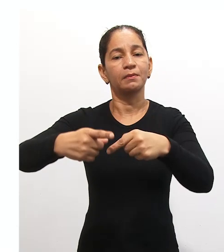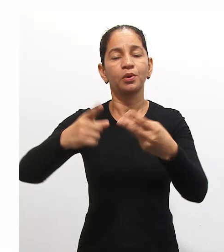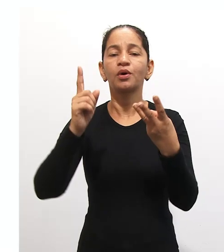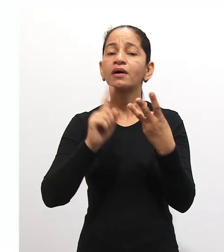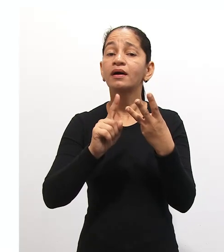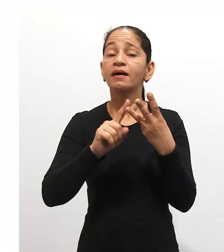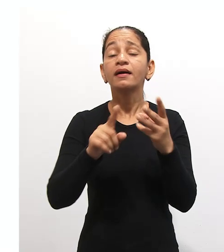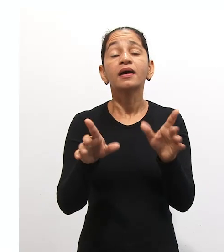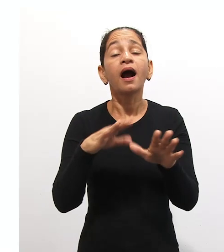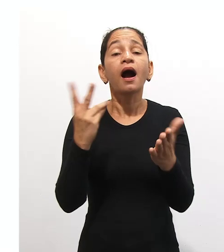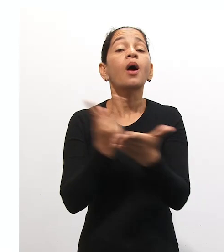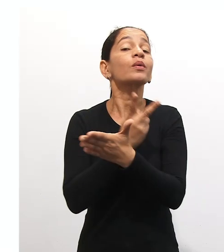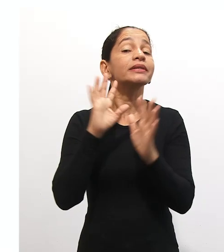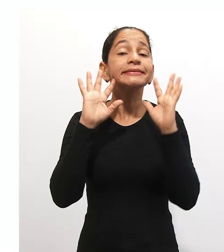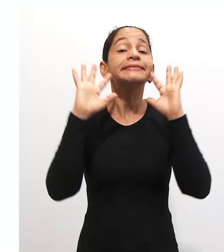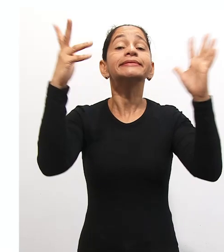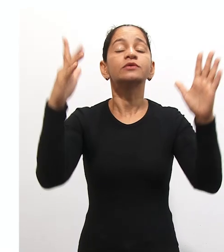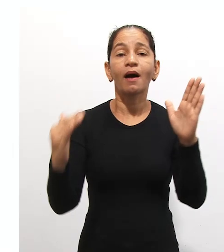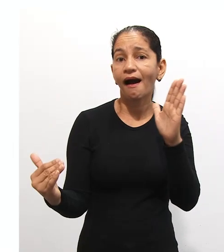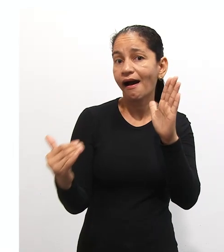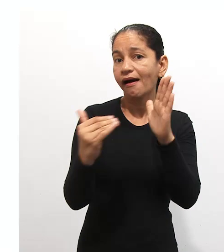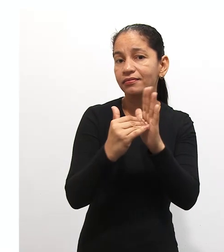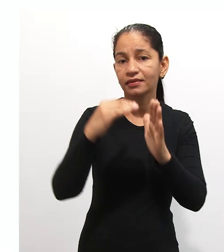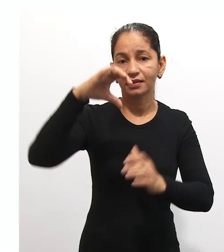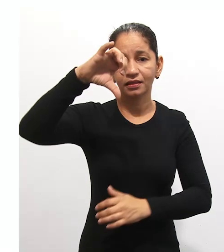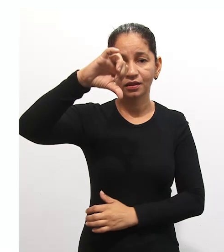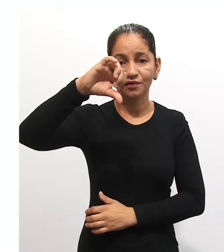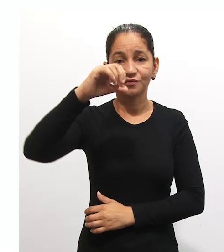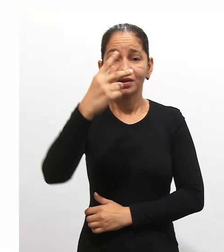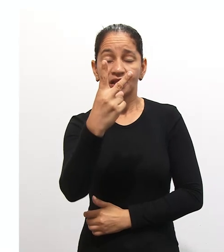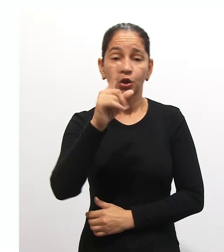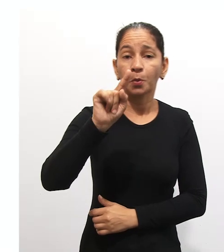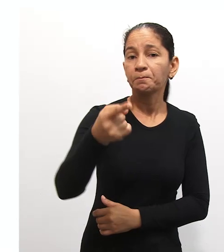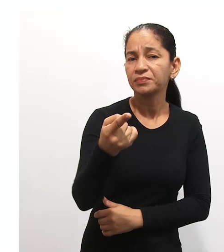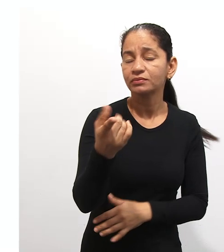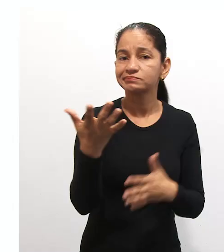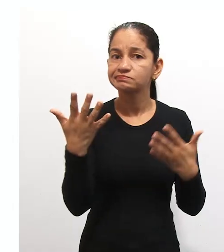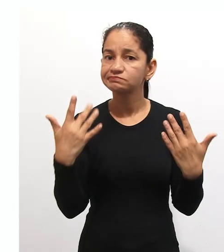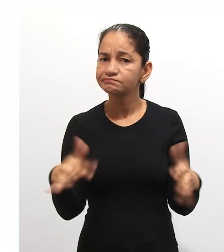o custo real chegou a 92 mil. Opa, temos um